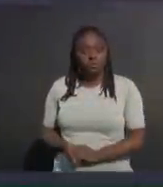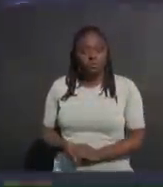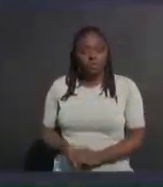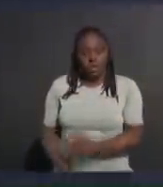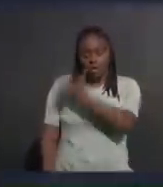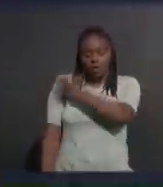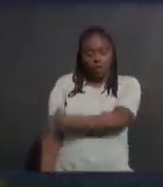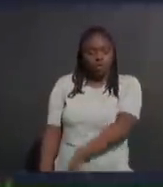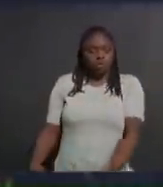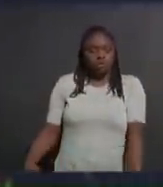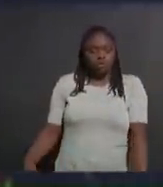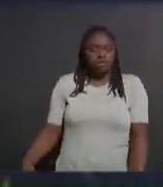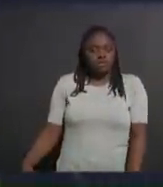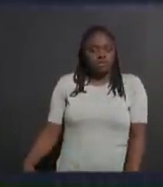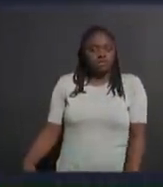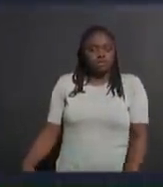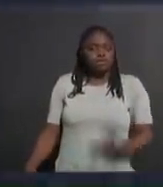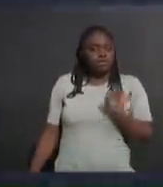lado do corpo.